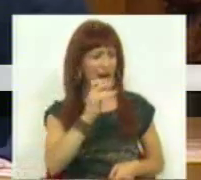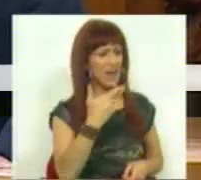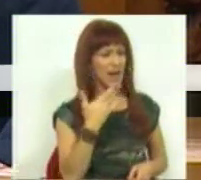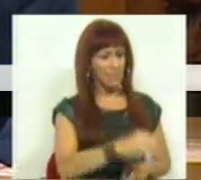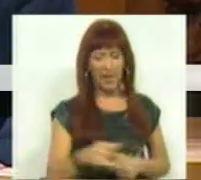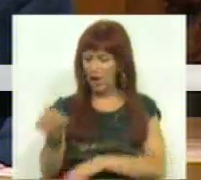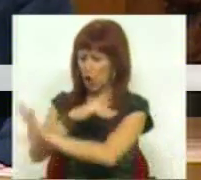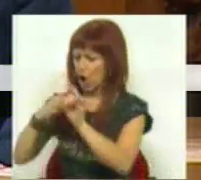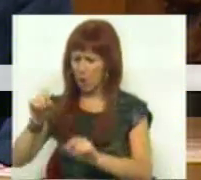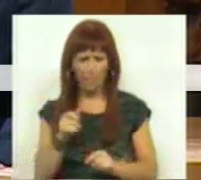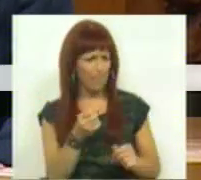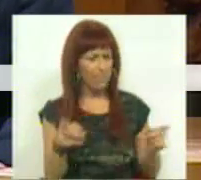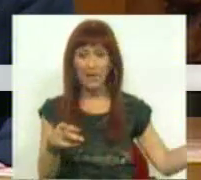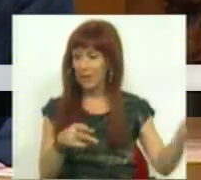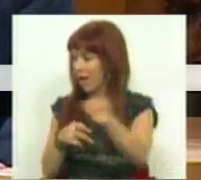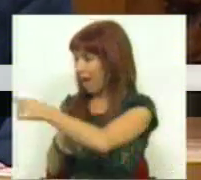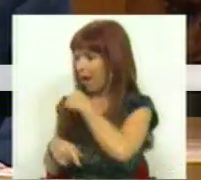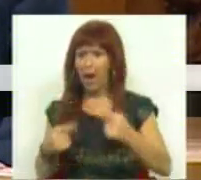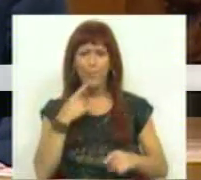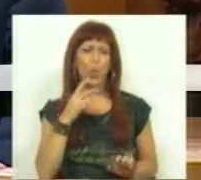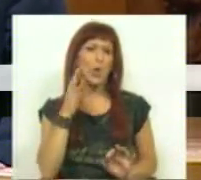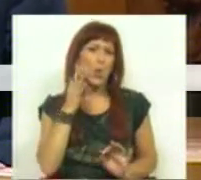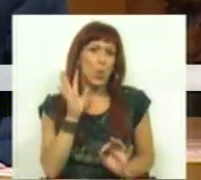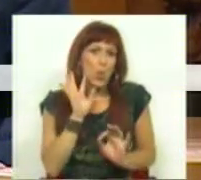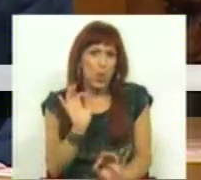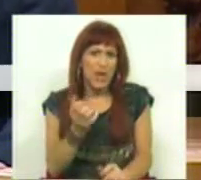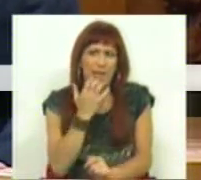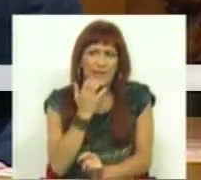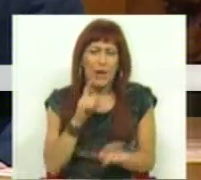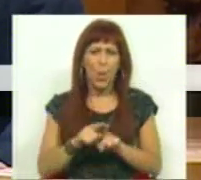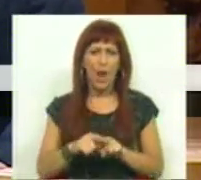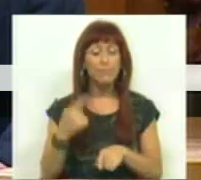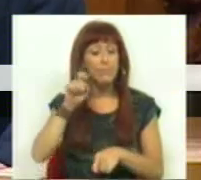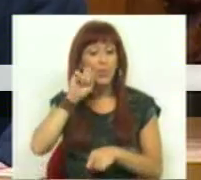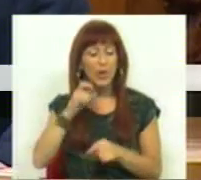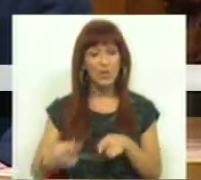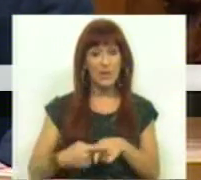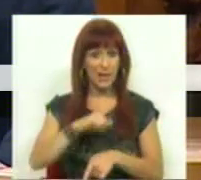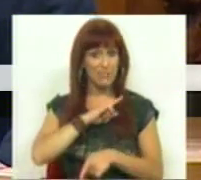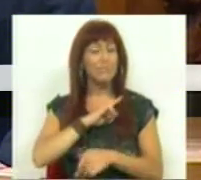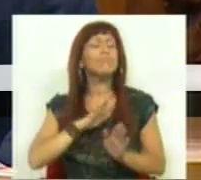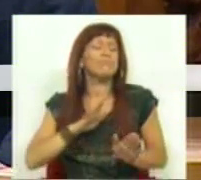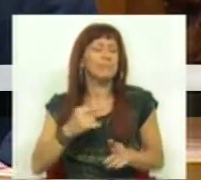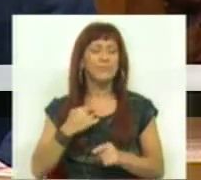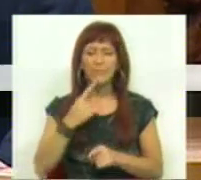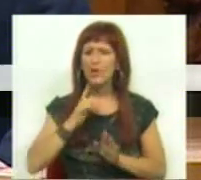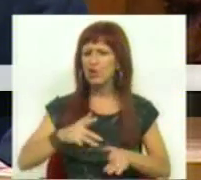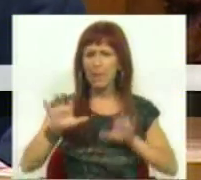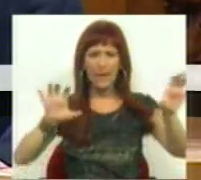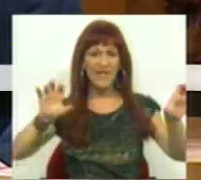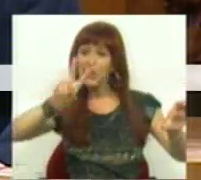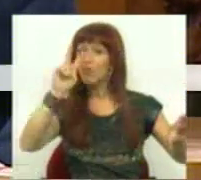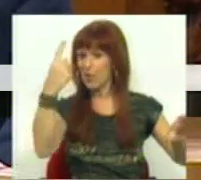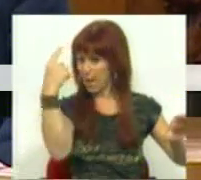Europarque, há sempre tanto cuidado e zelo na proteção dos interesses privados. Já deu para perceber que existem dois